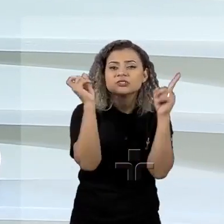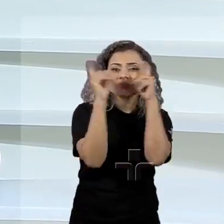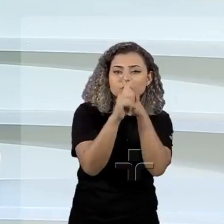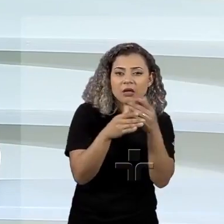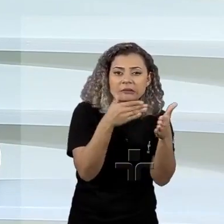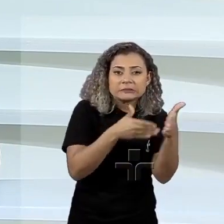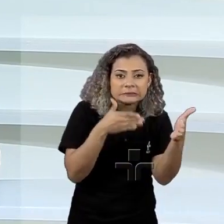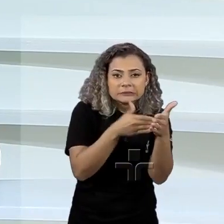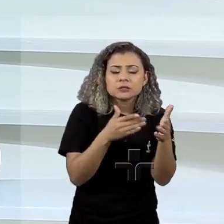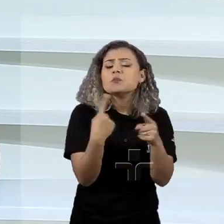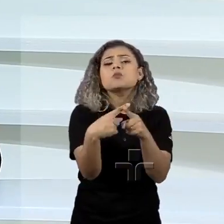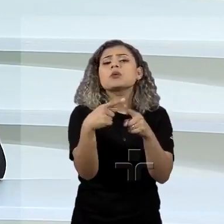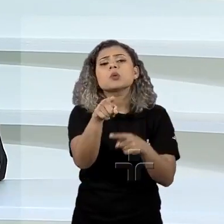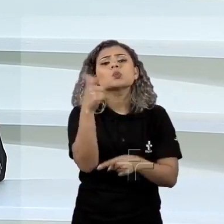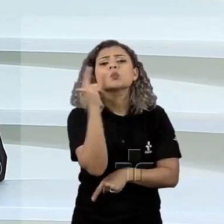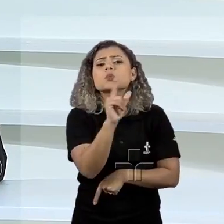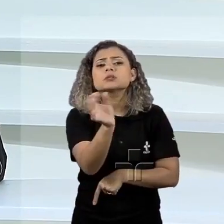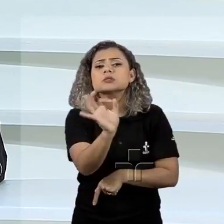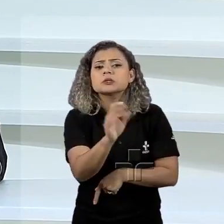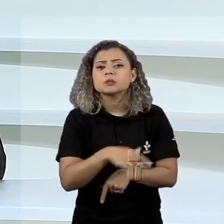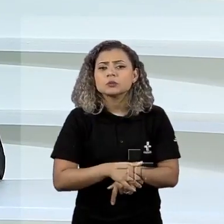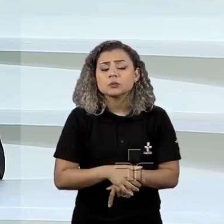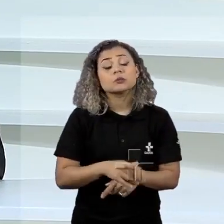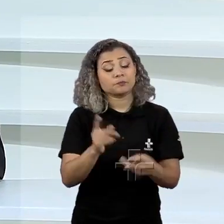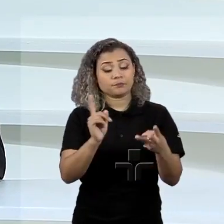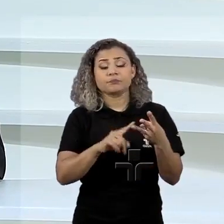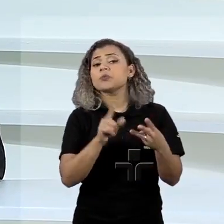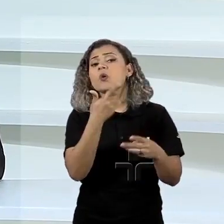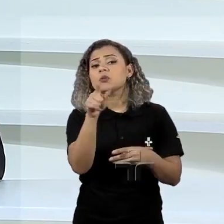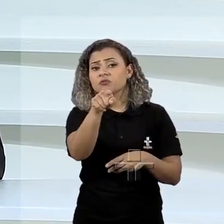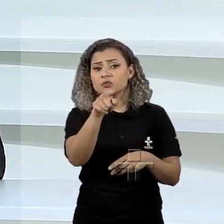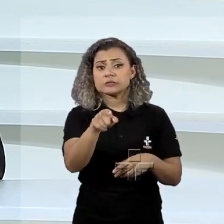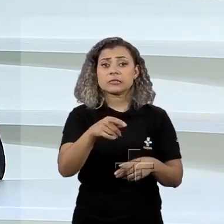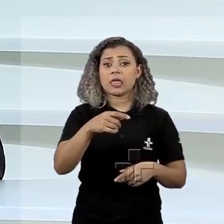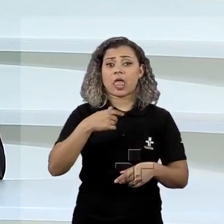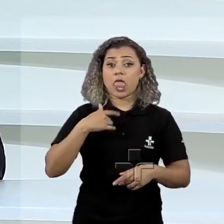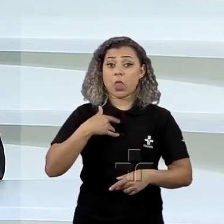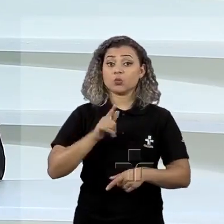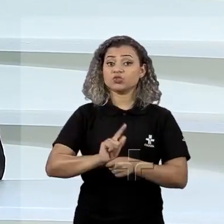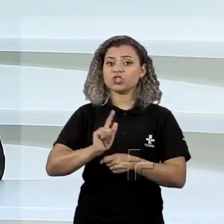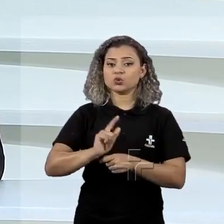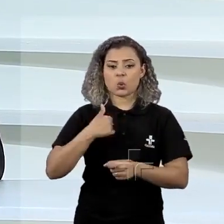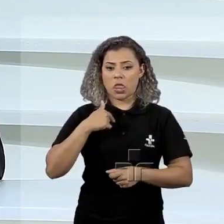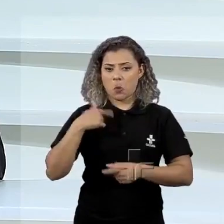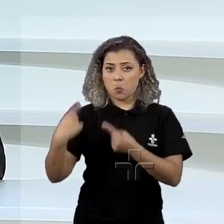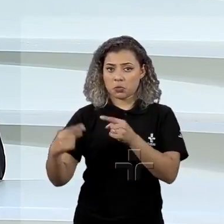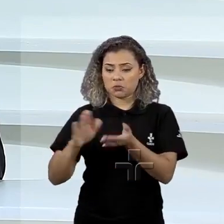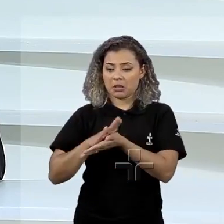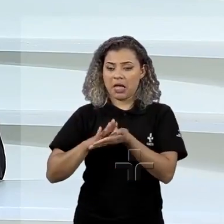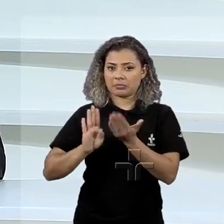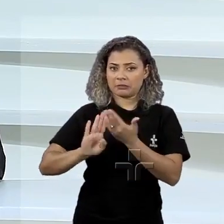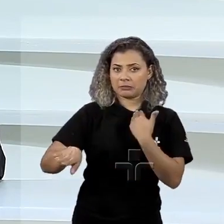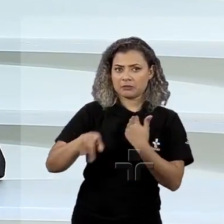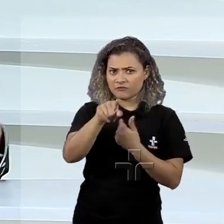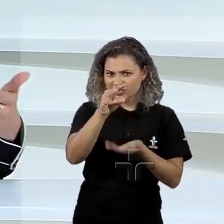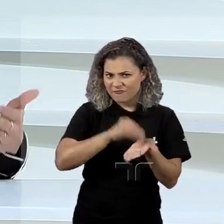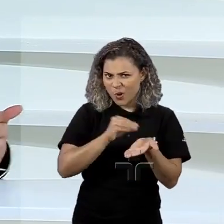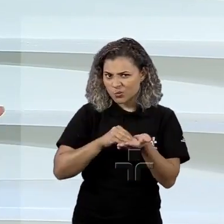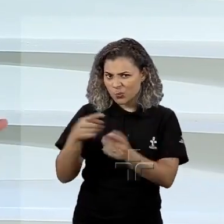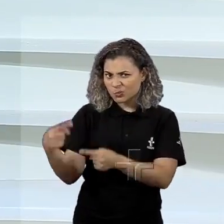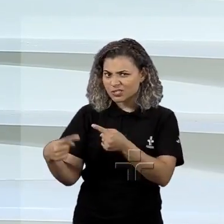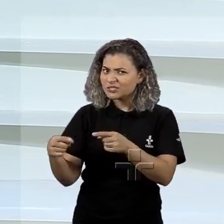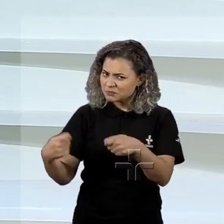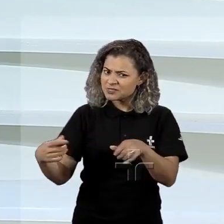burocráticas. O senhor, que se apresenta como gestor e não como político, avalia que faltou habilidade política para conseguir fazer